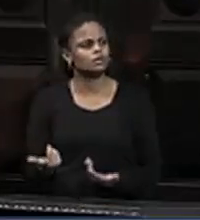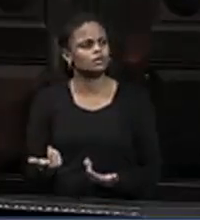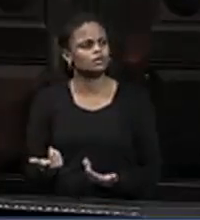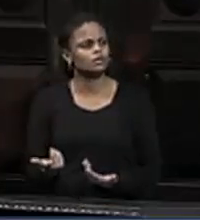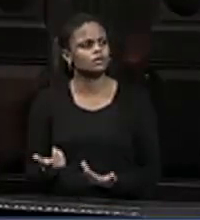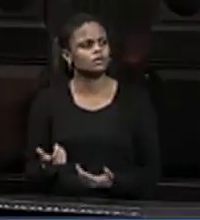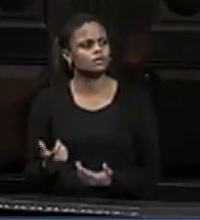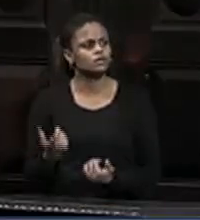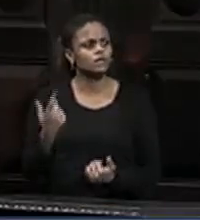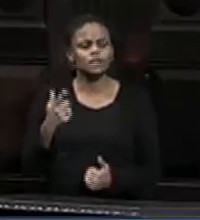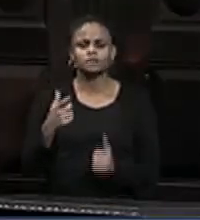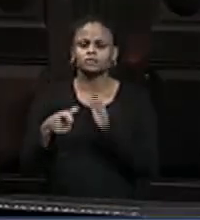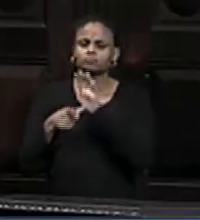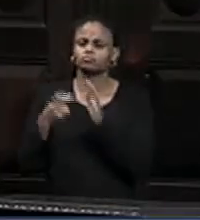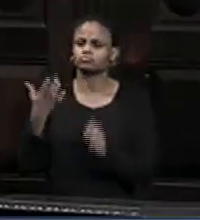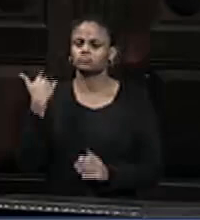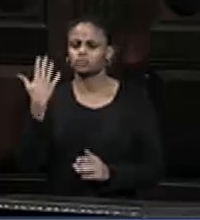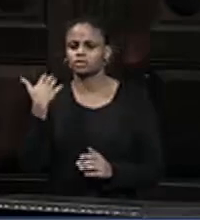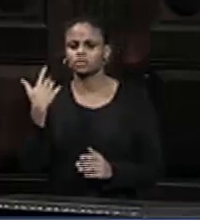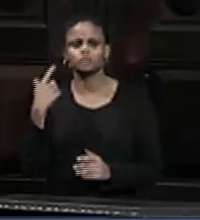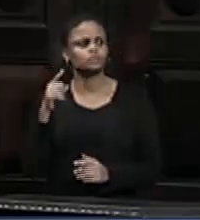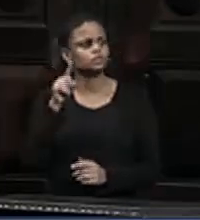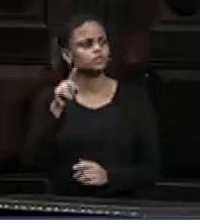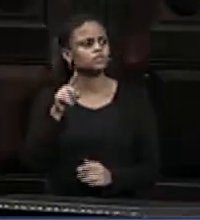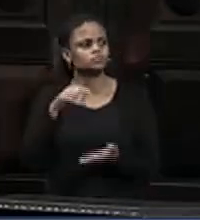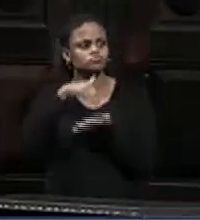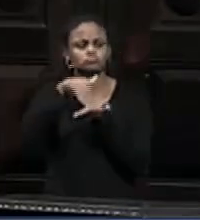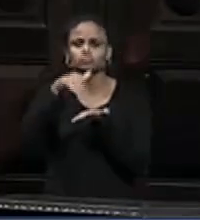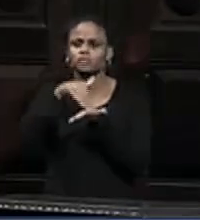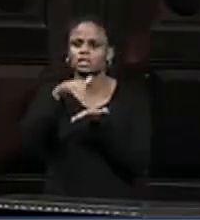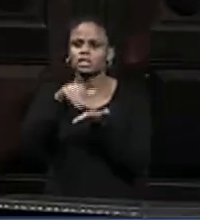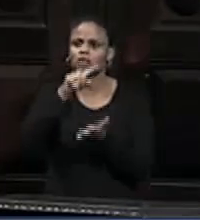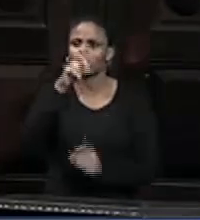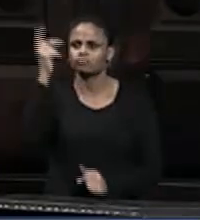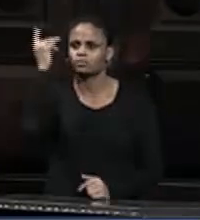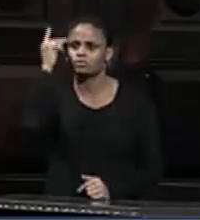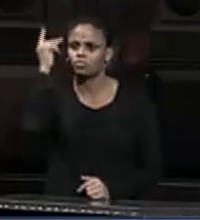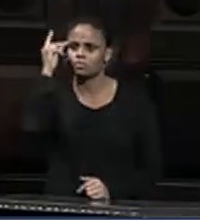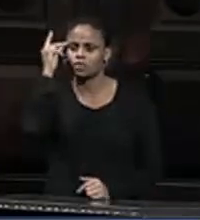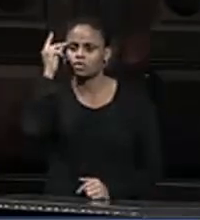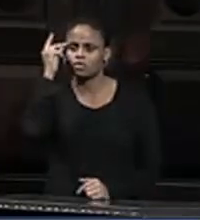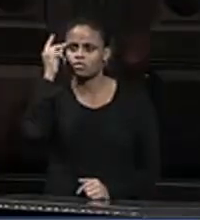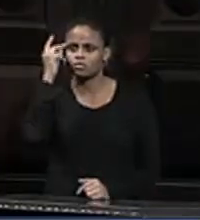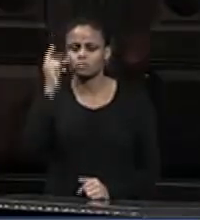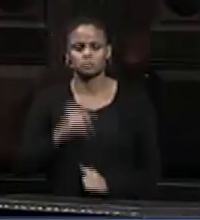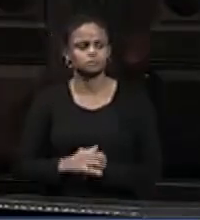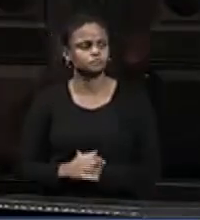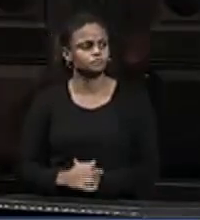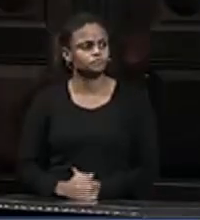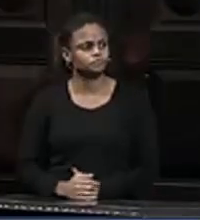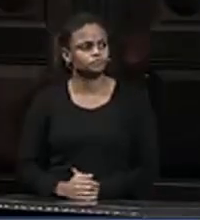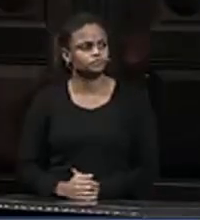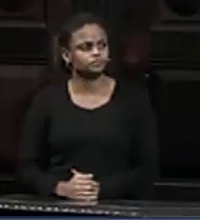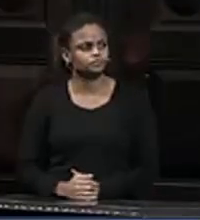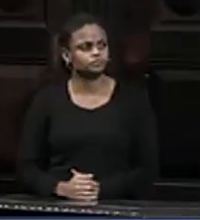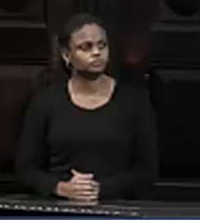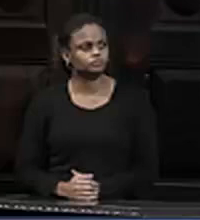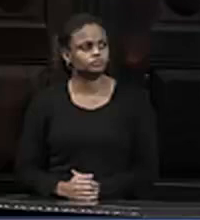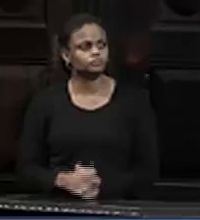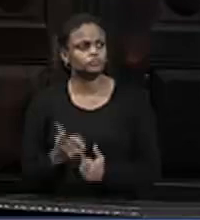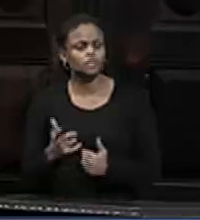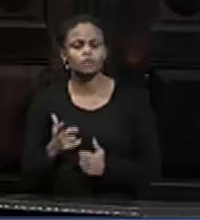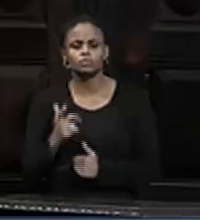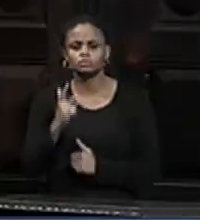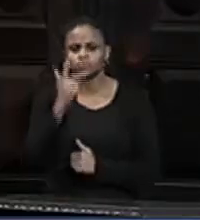senhor Gerson Kelman, há tempos atrás, era secretário em São Paulo, do setor de saneamento. Essas